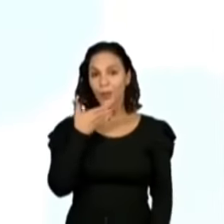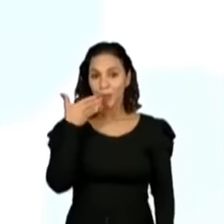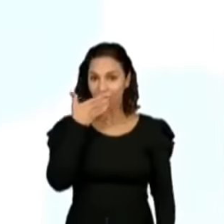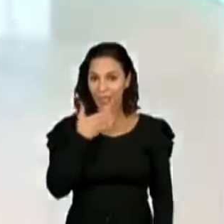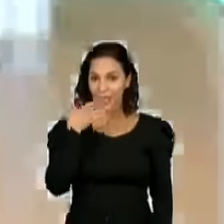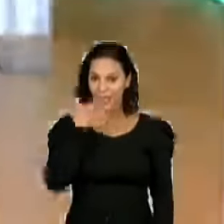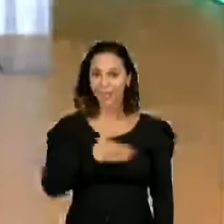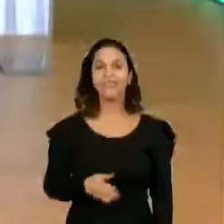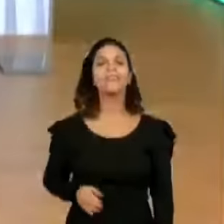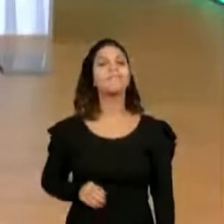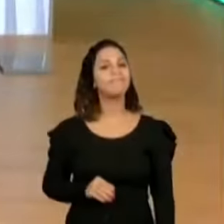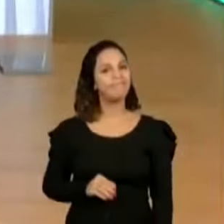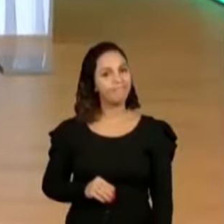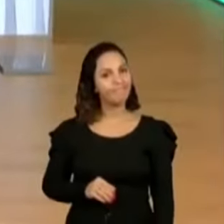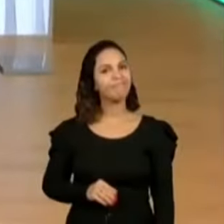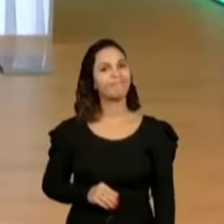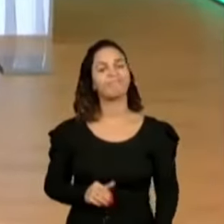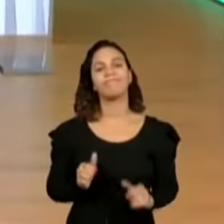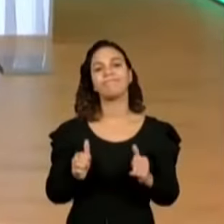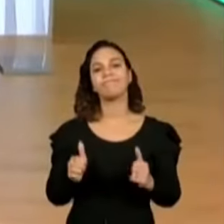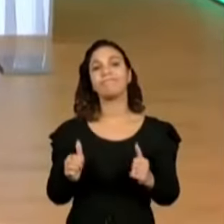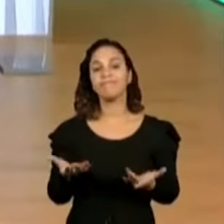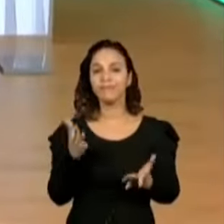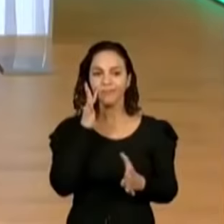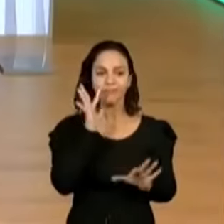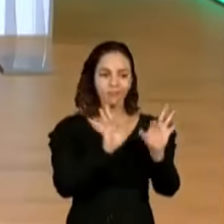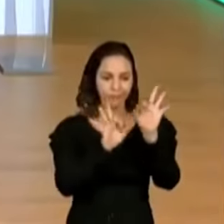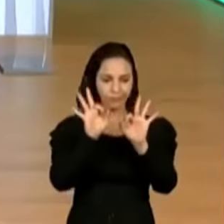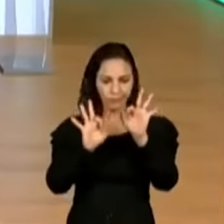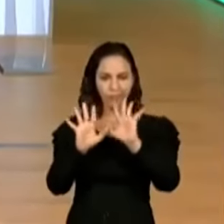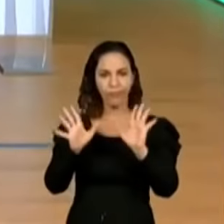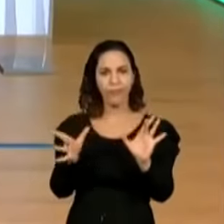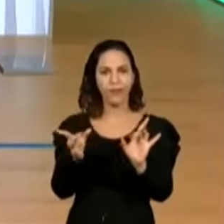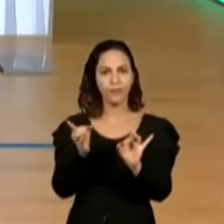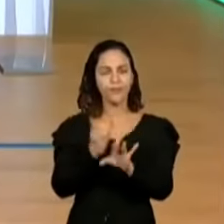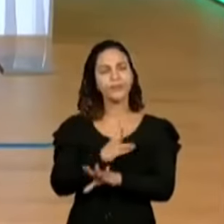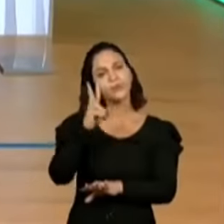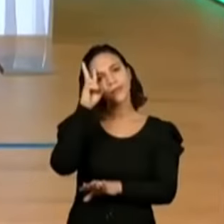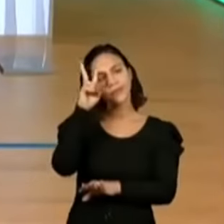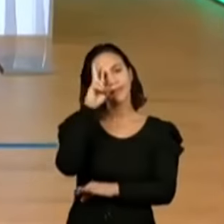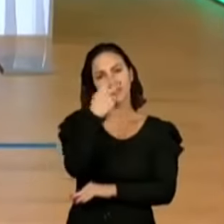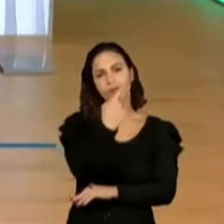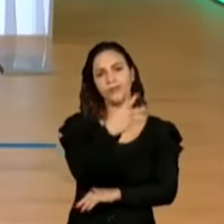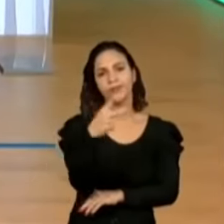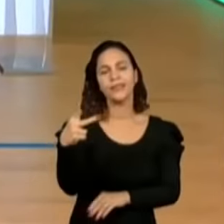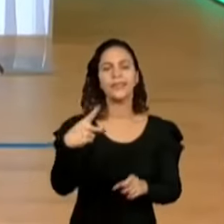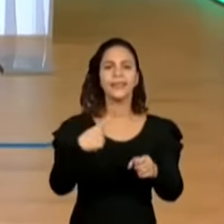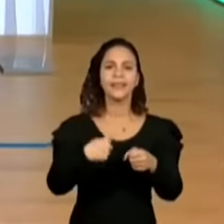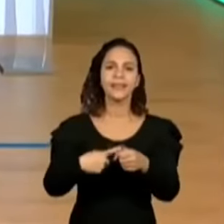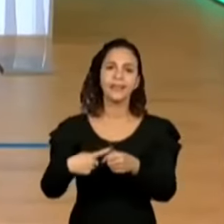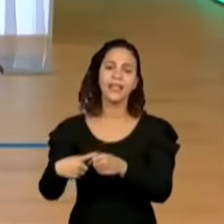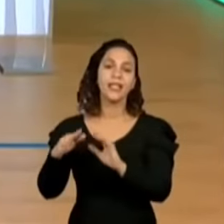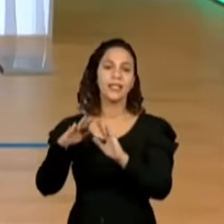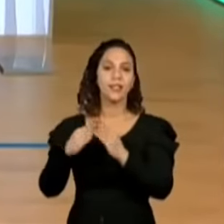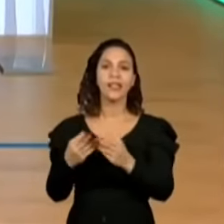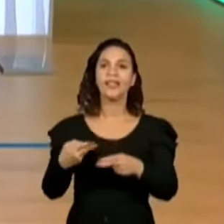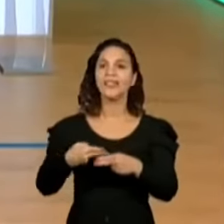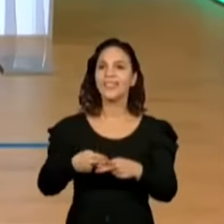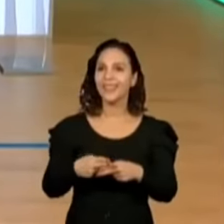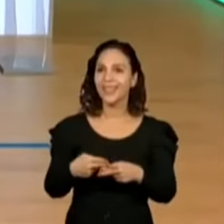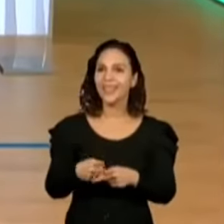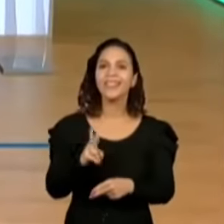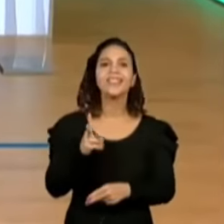Organizei o registro inicial para a aula na tela com vocês, lembrando as cidades, as escolas presentes, Serra Negra sempre